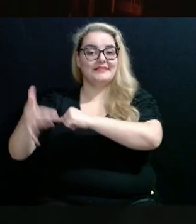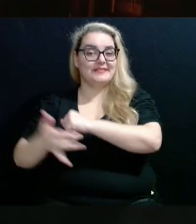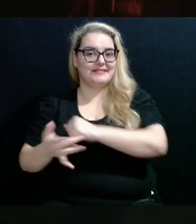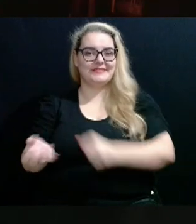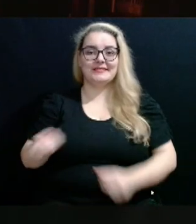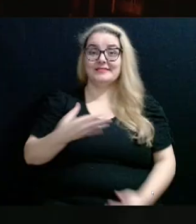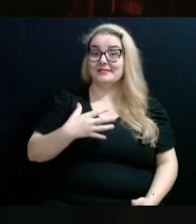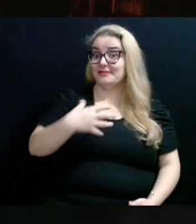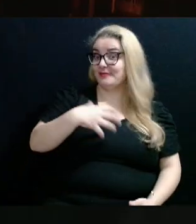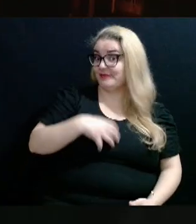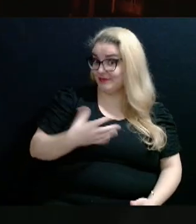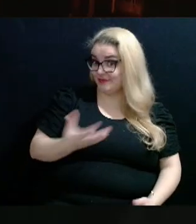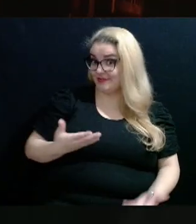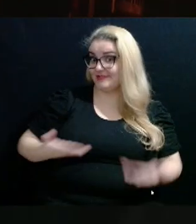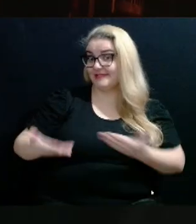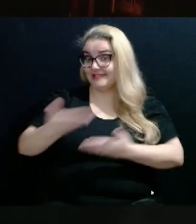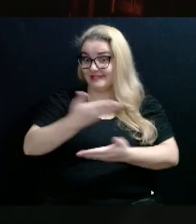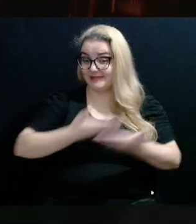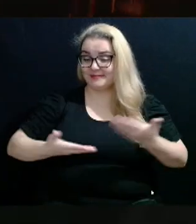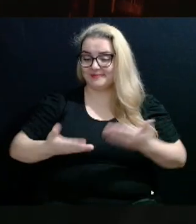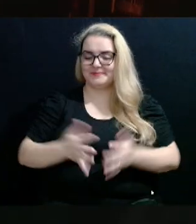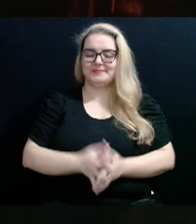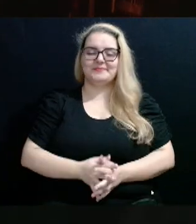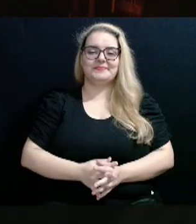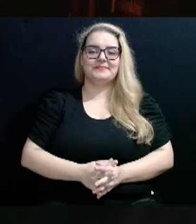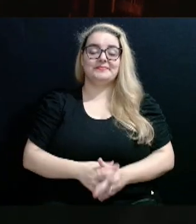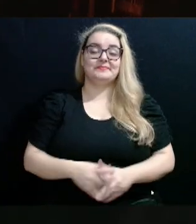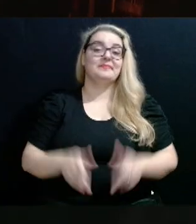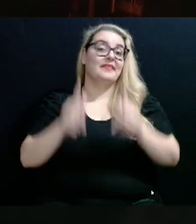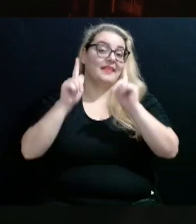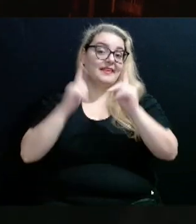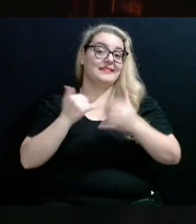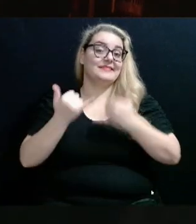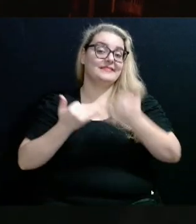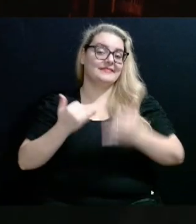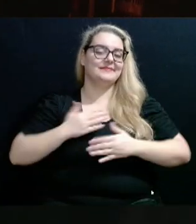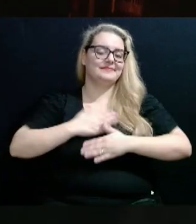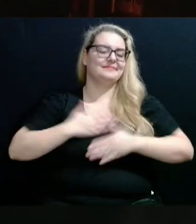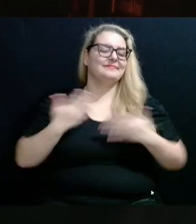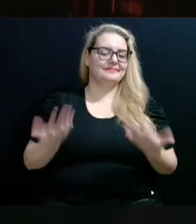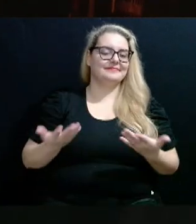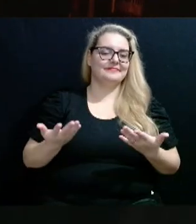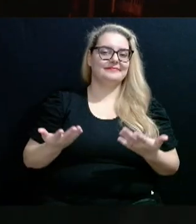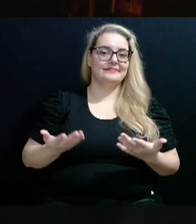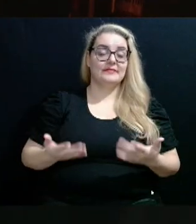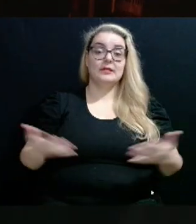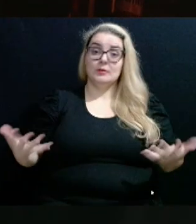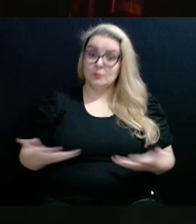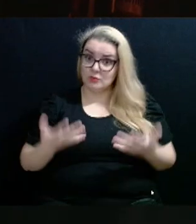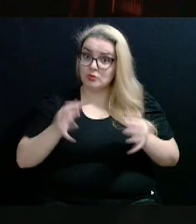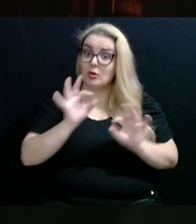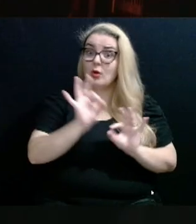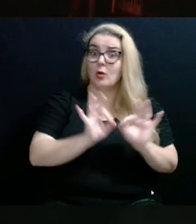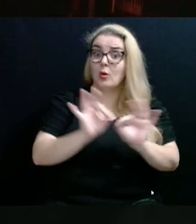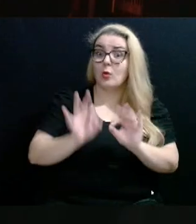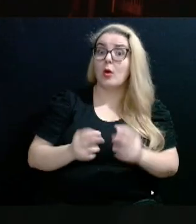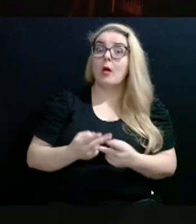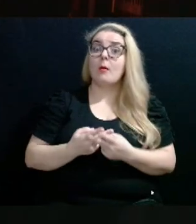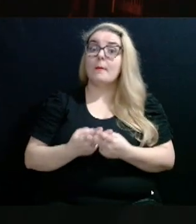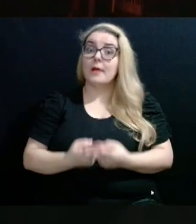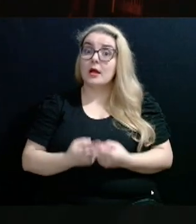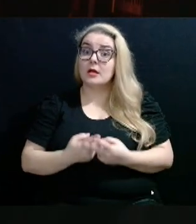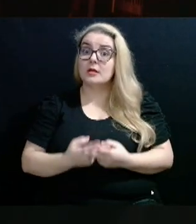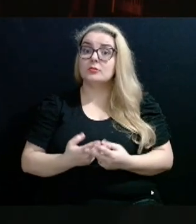socialização. Além da diversão, colecionar, você sabia que estimula a organização, paciência, interação social e até ajuda